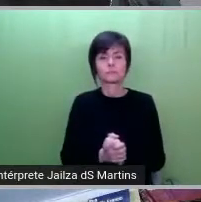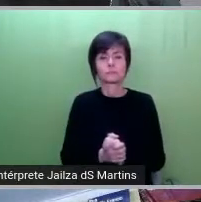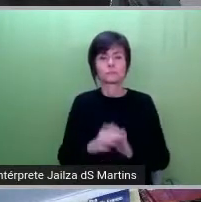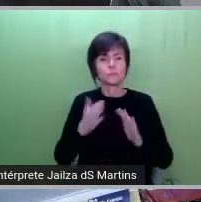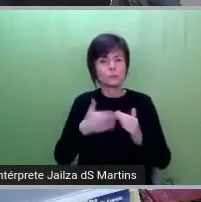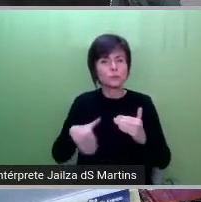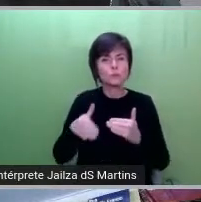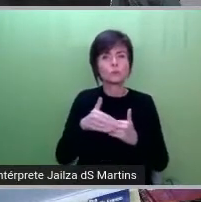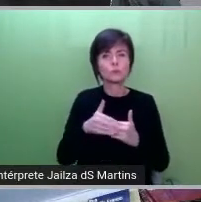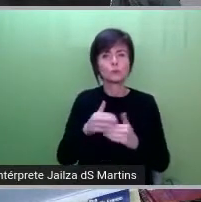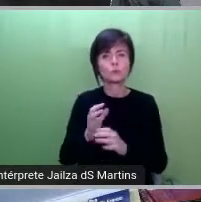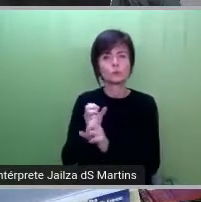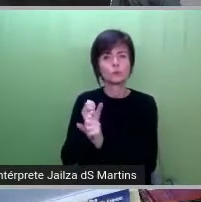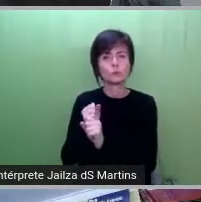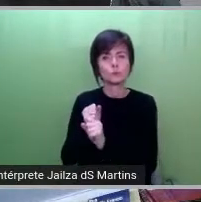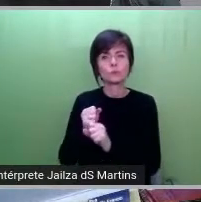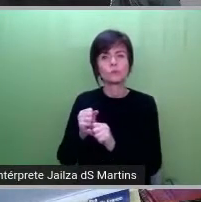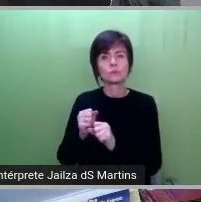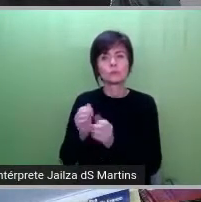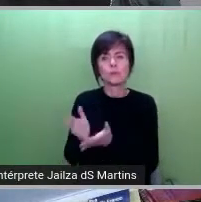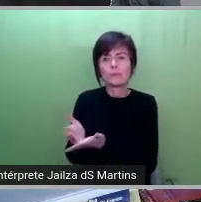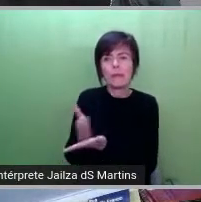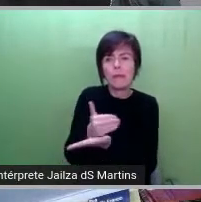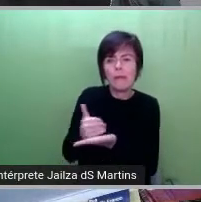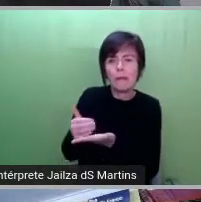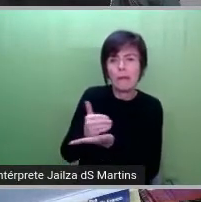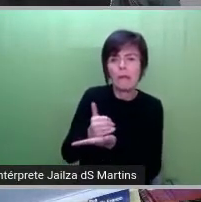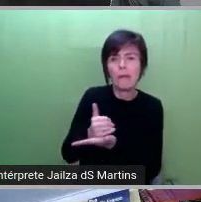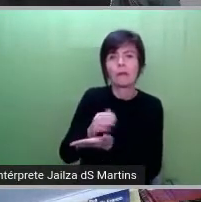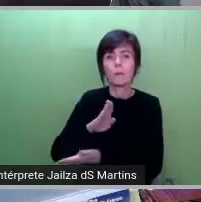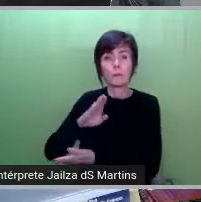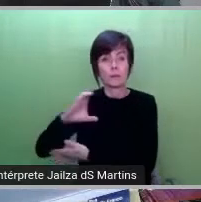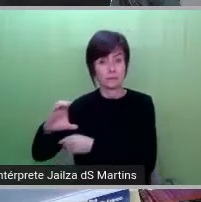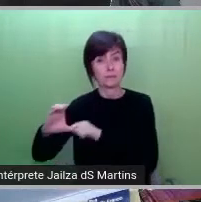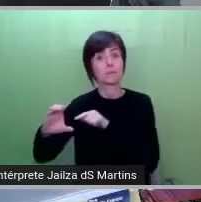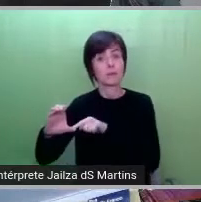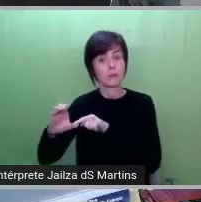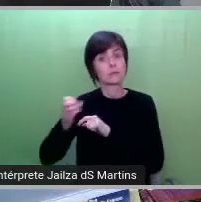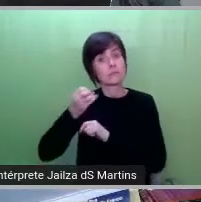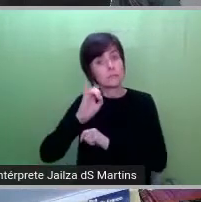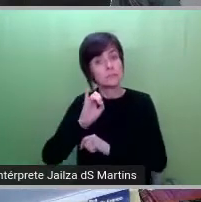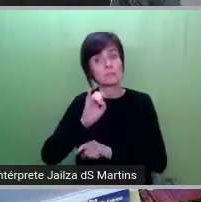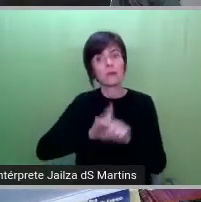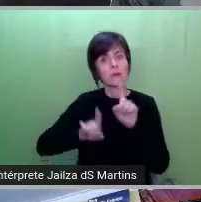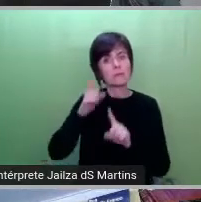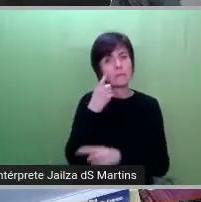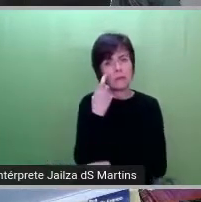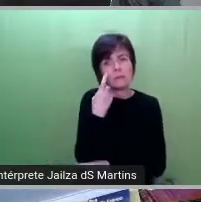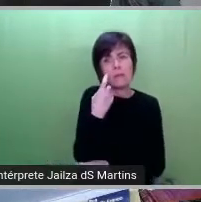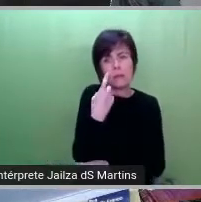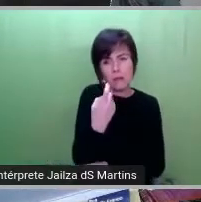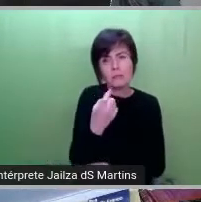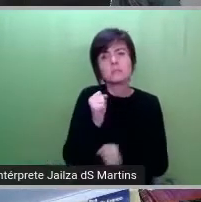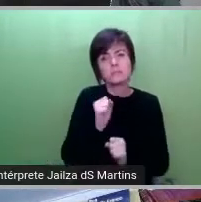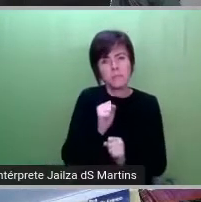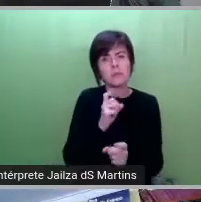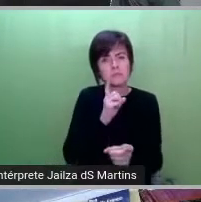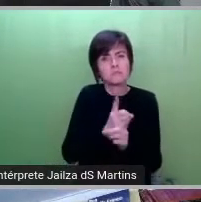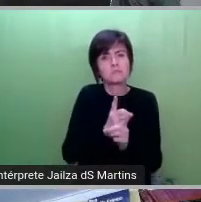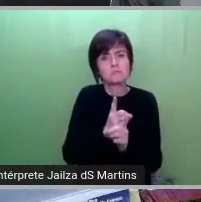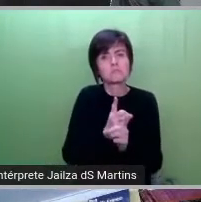Todos esses dados estatísticos eu coletei no Banco Central. Se alguém se interessar e quiser, eu